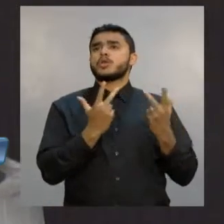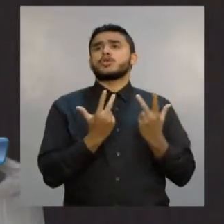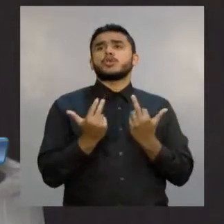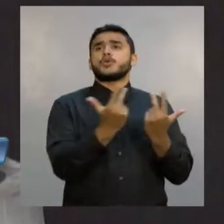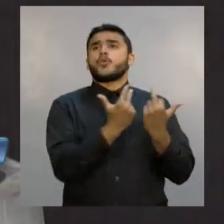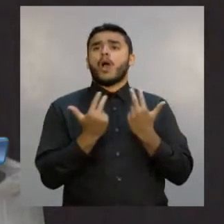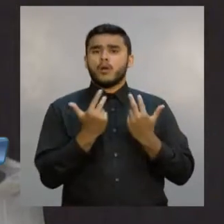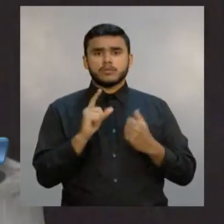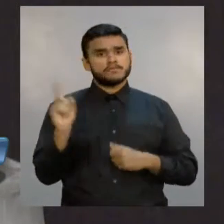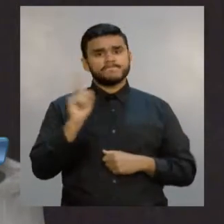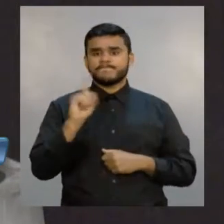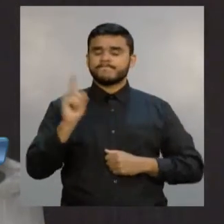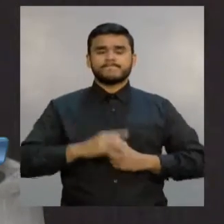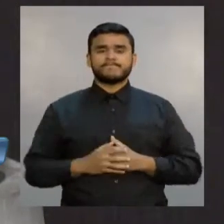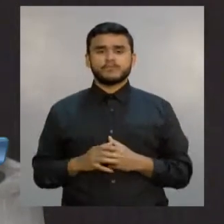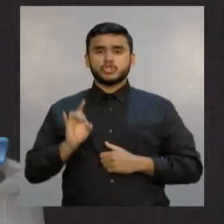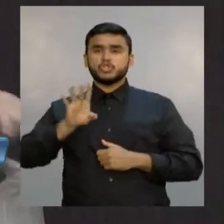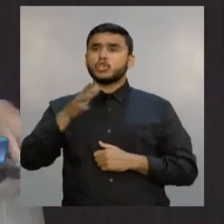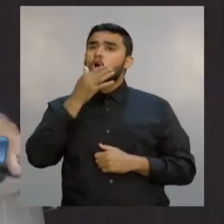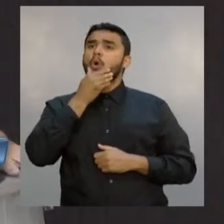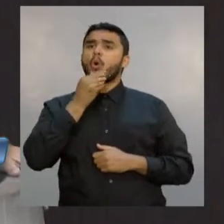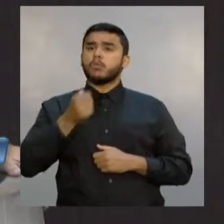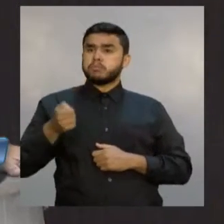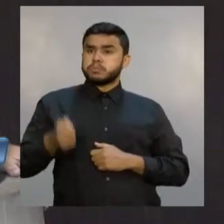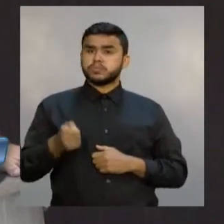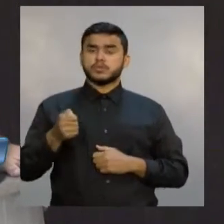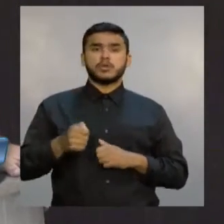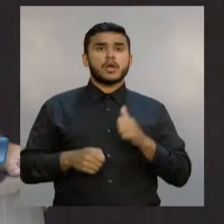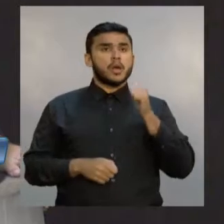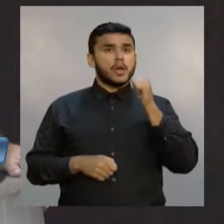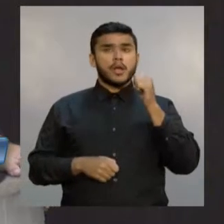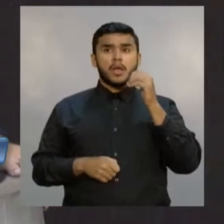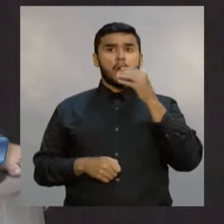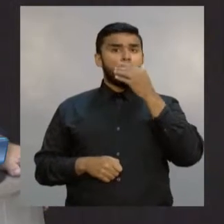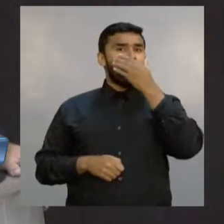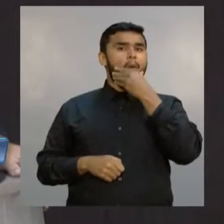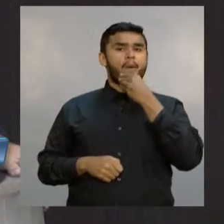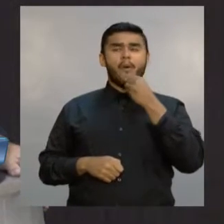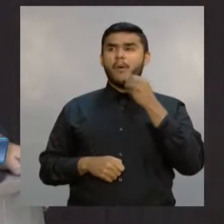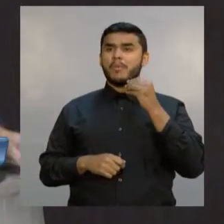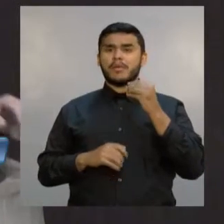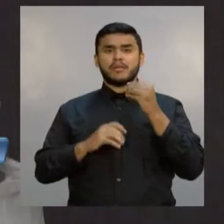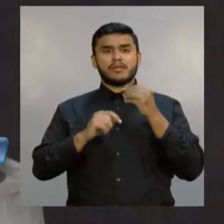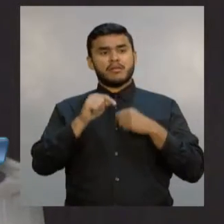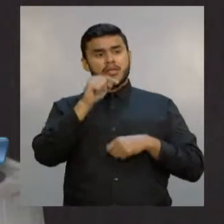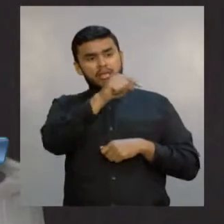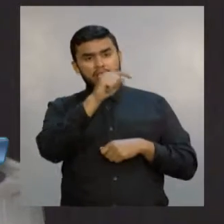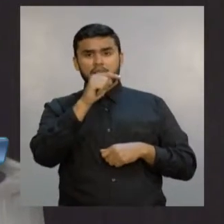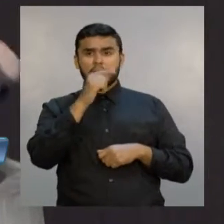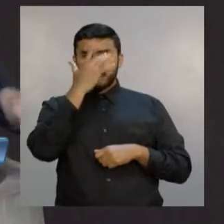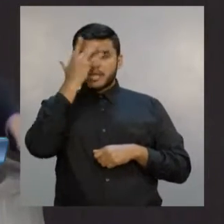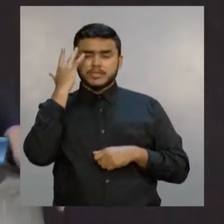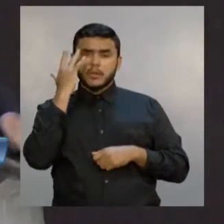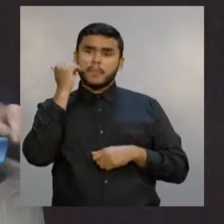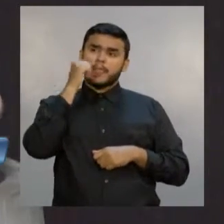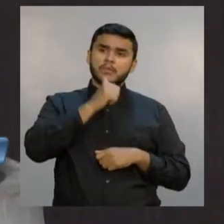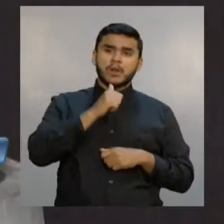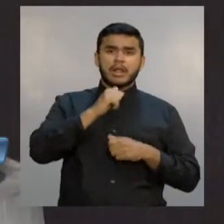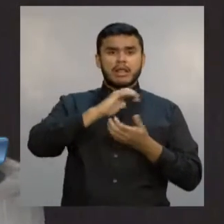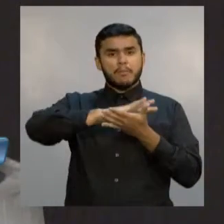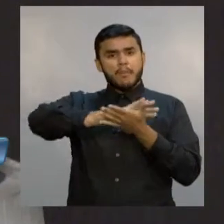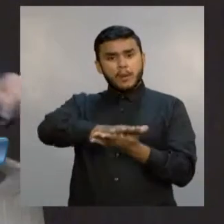só tempo machista e racista e que as mulheres negras, portanto, elas sofrem mais